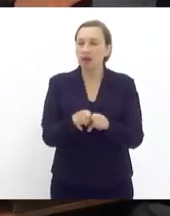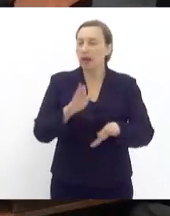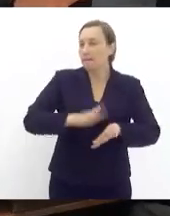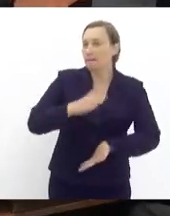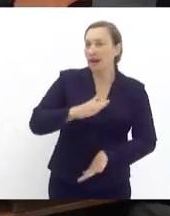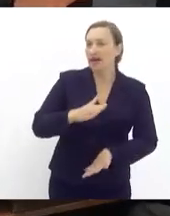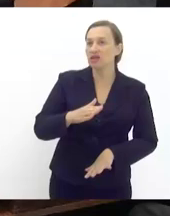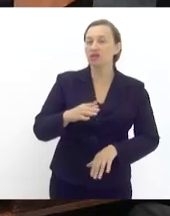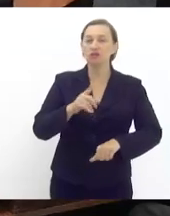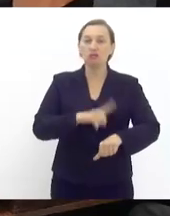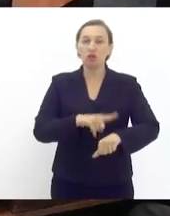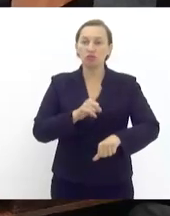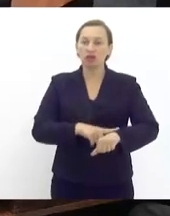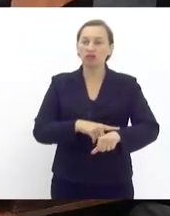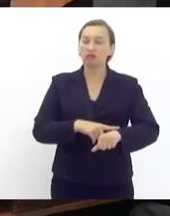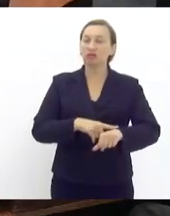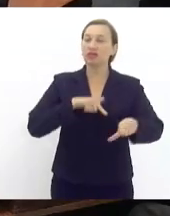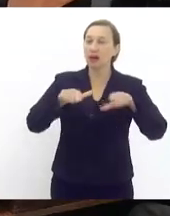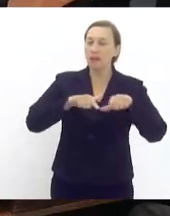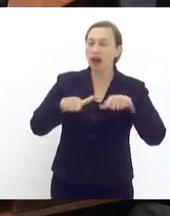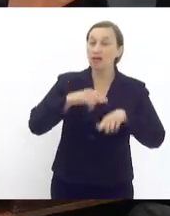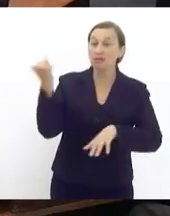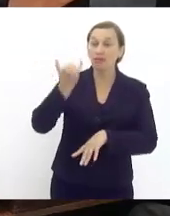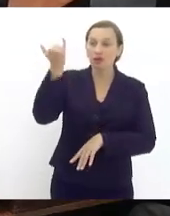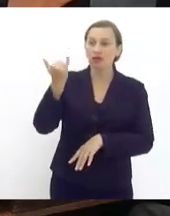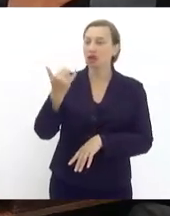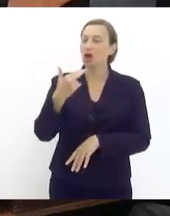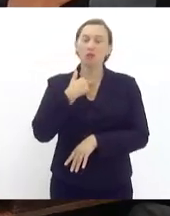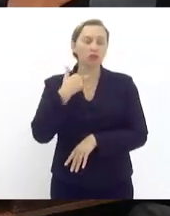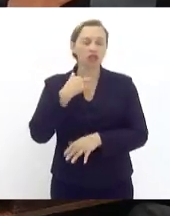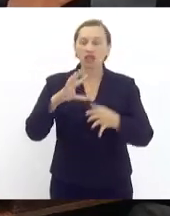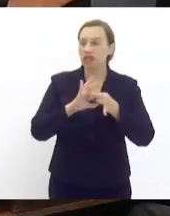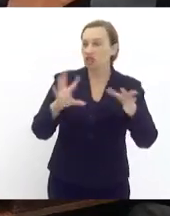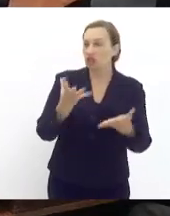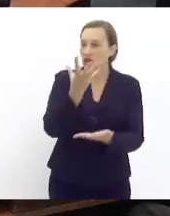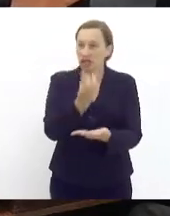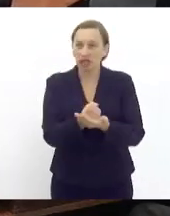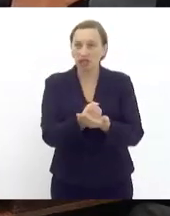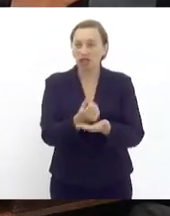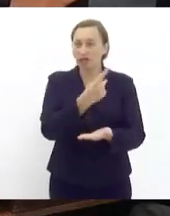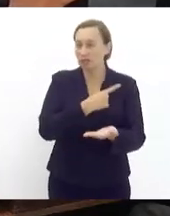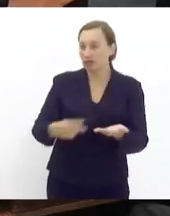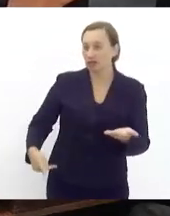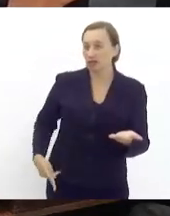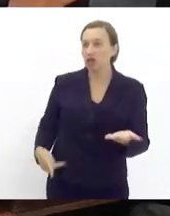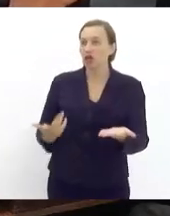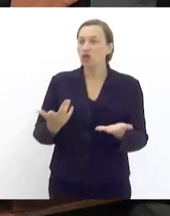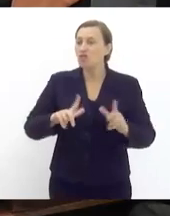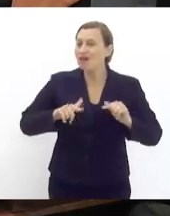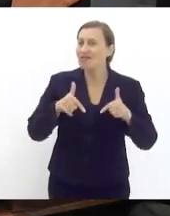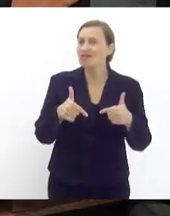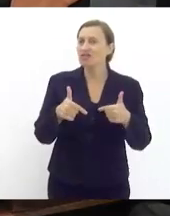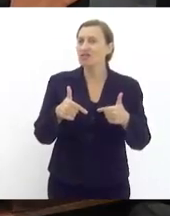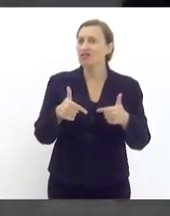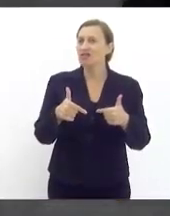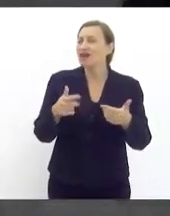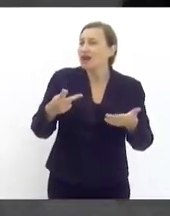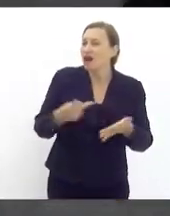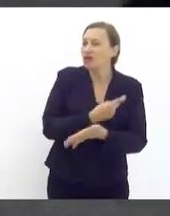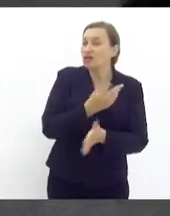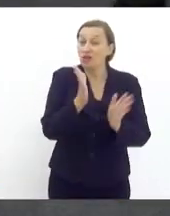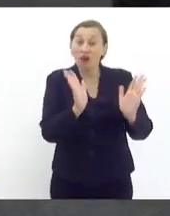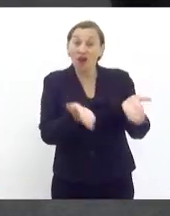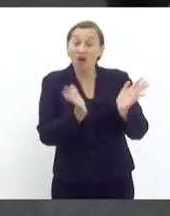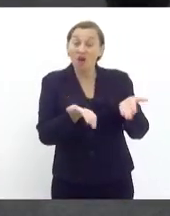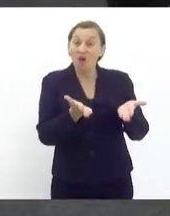legislação importante E aí Presidente eu não podia deixar de fazer o registro de um ato que que aconteceu agora